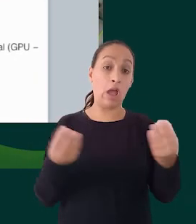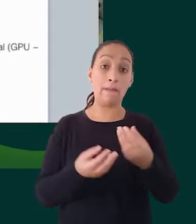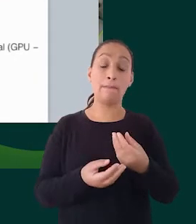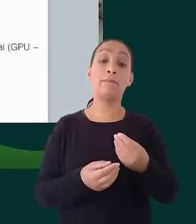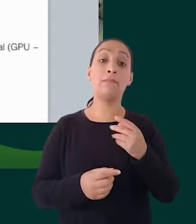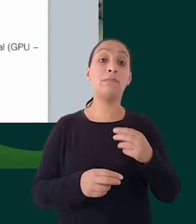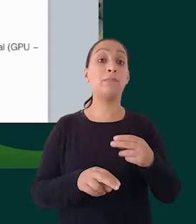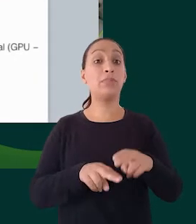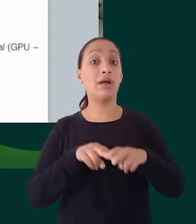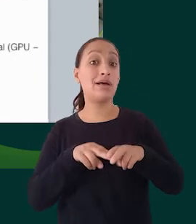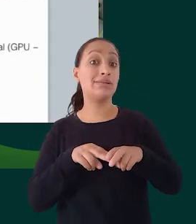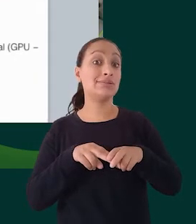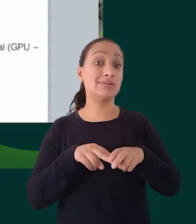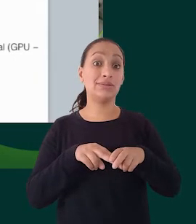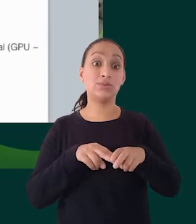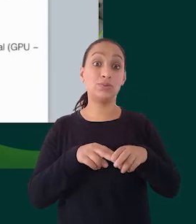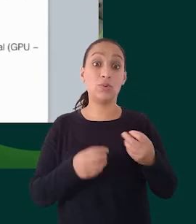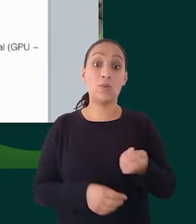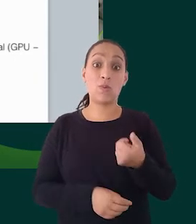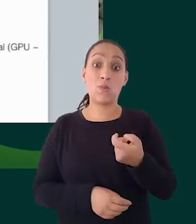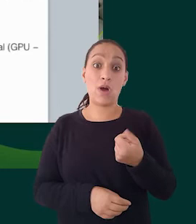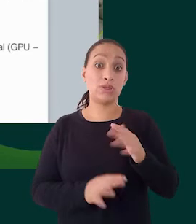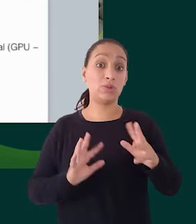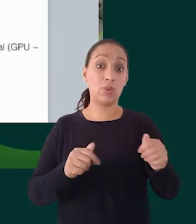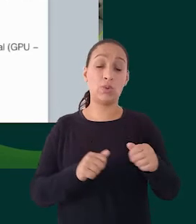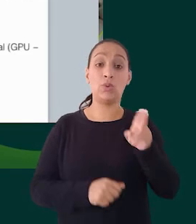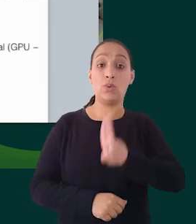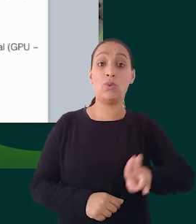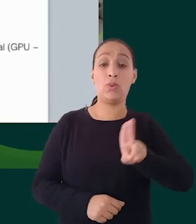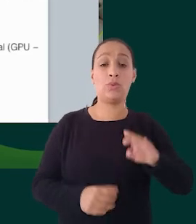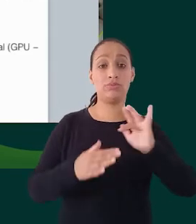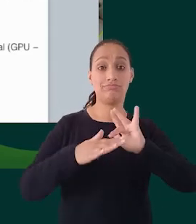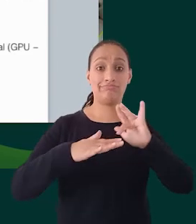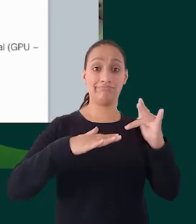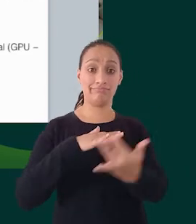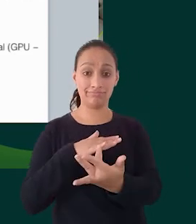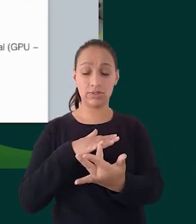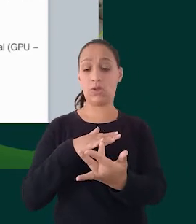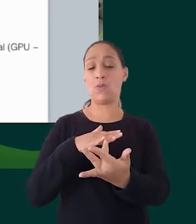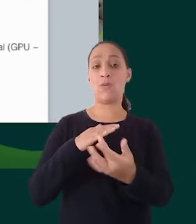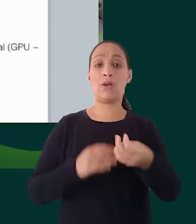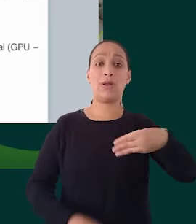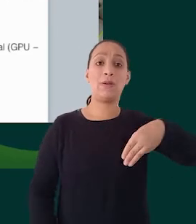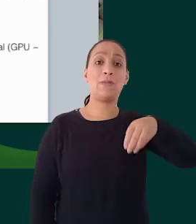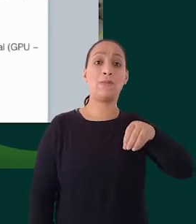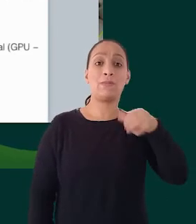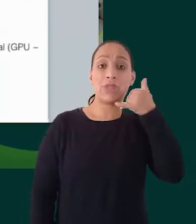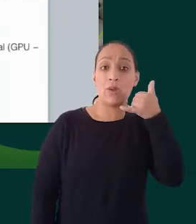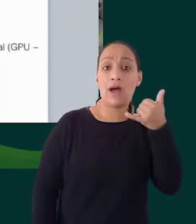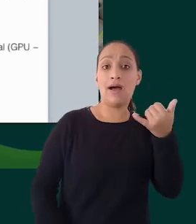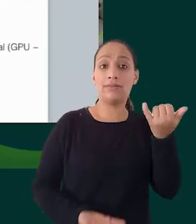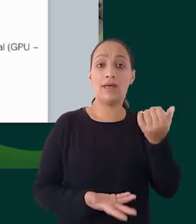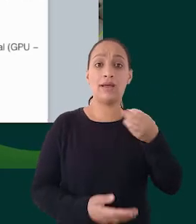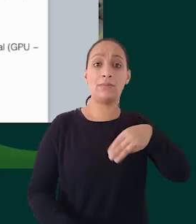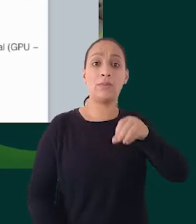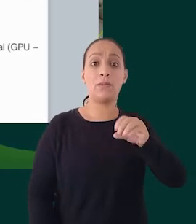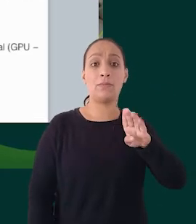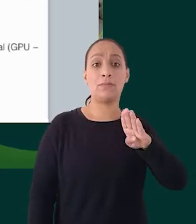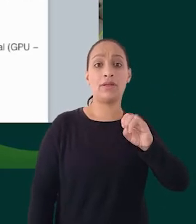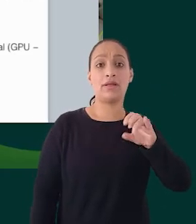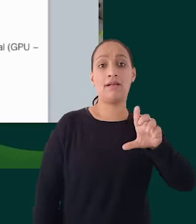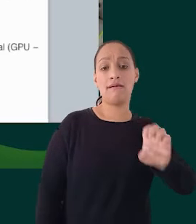por muita gente, quase todo mundo usar redes sociais, usar mobile, usar, dentre outros,